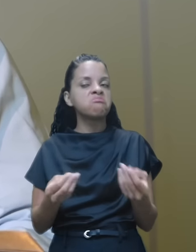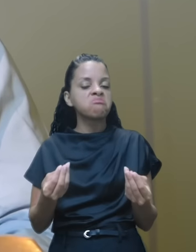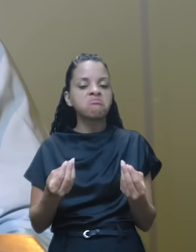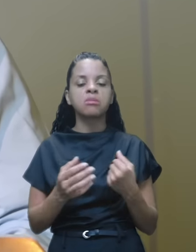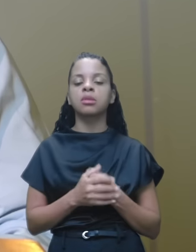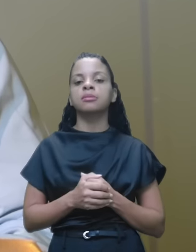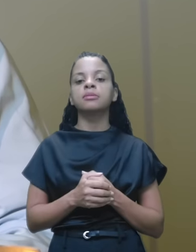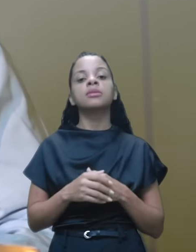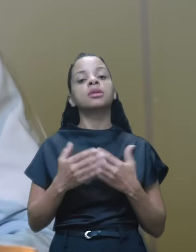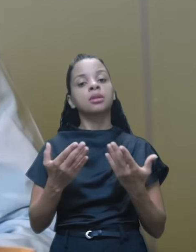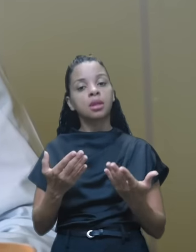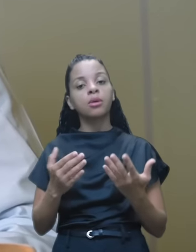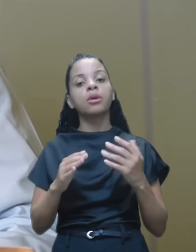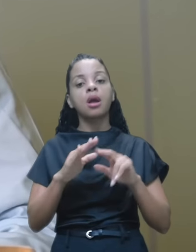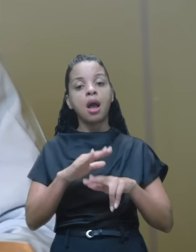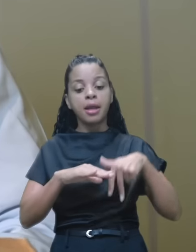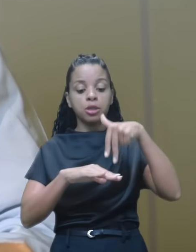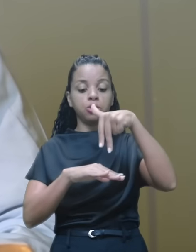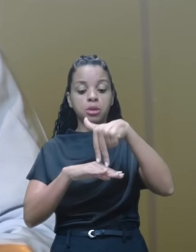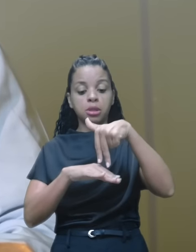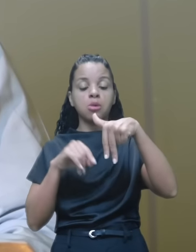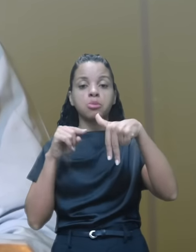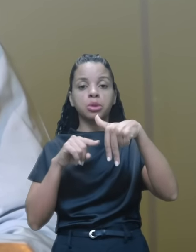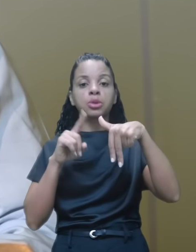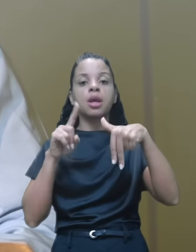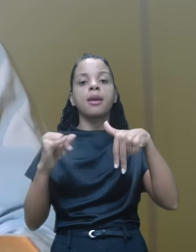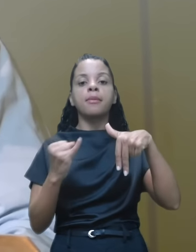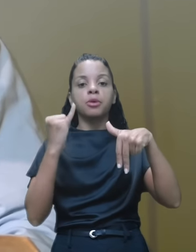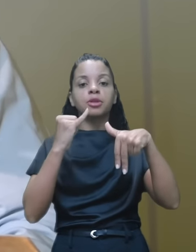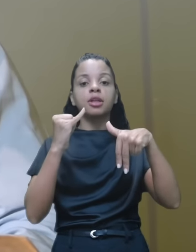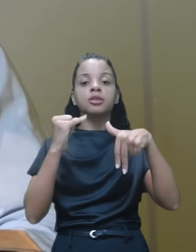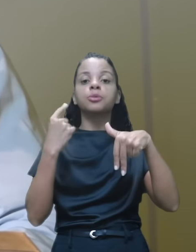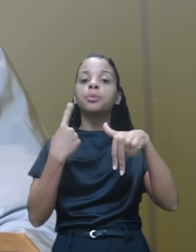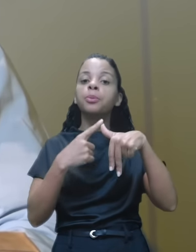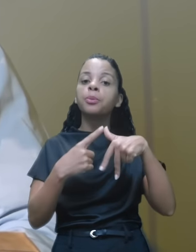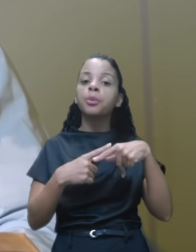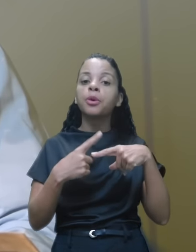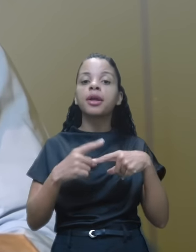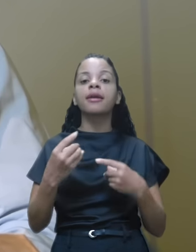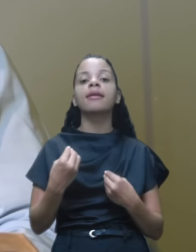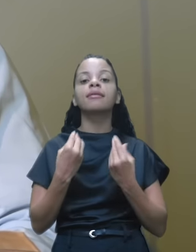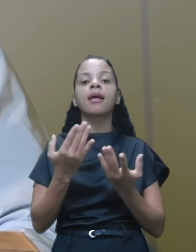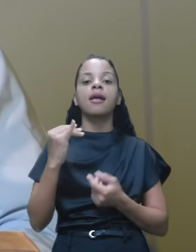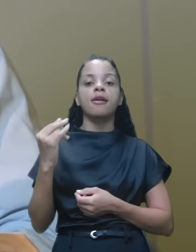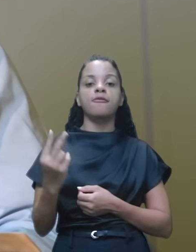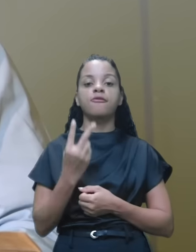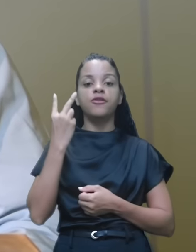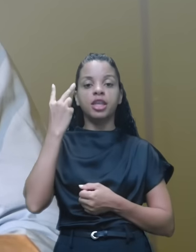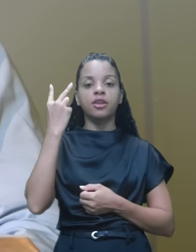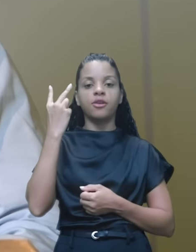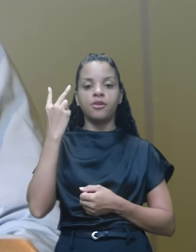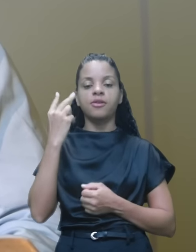de Jesus nos garantiu, né, a vitória ali sobre o pecado, mas como o plano de Deus ele é extremamente assim,